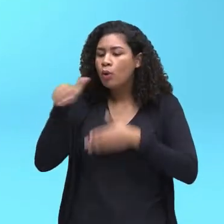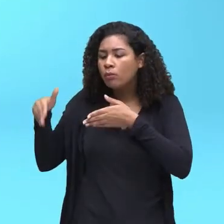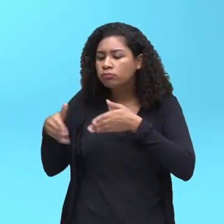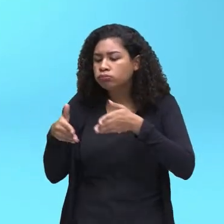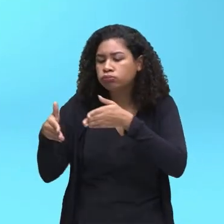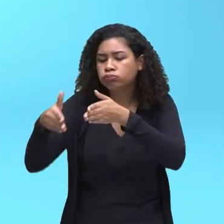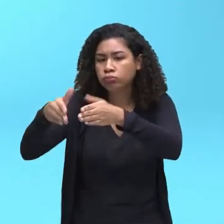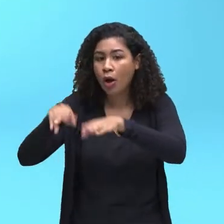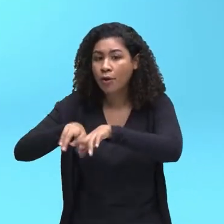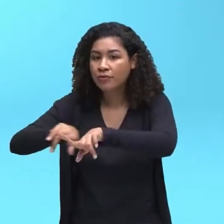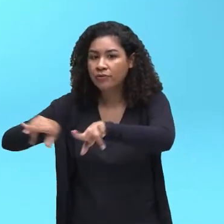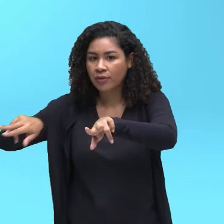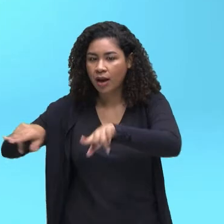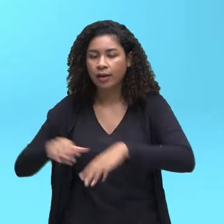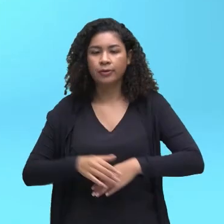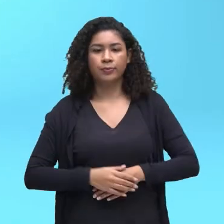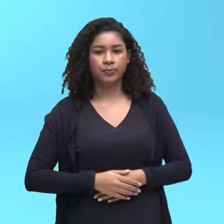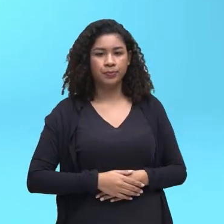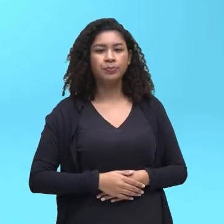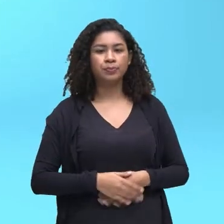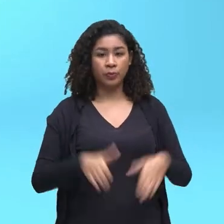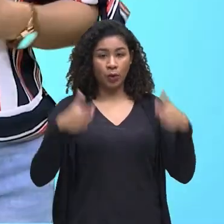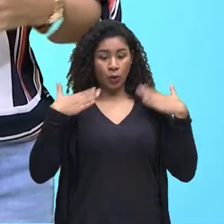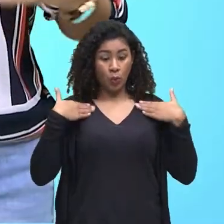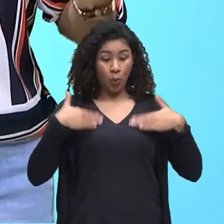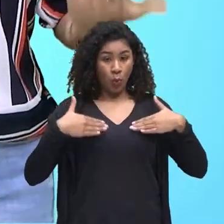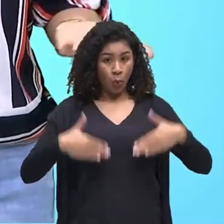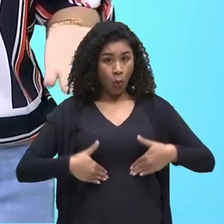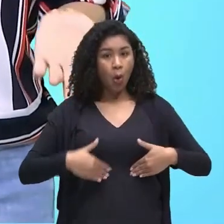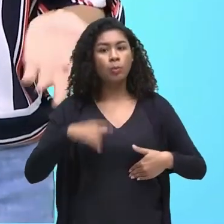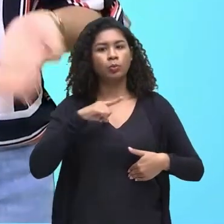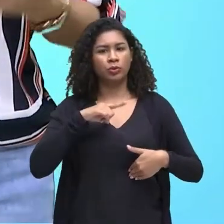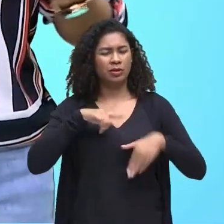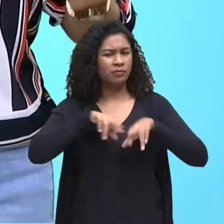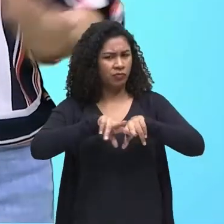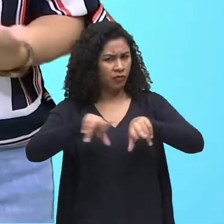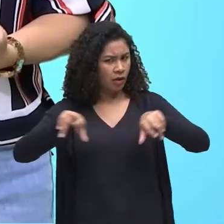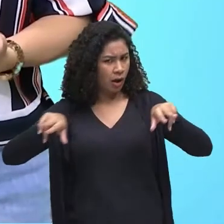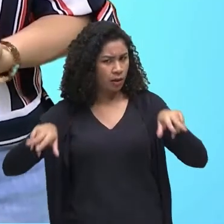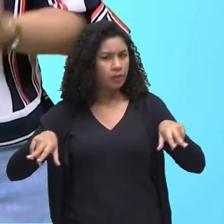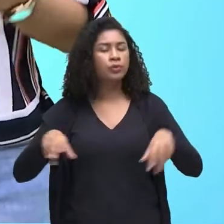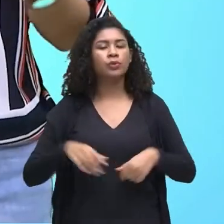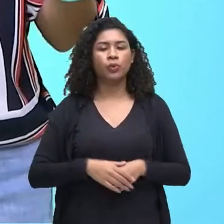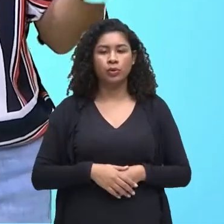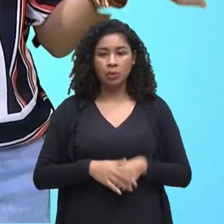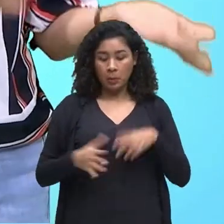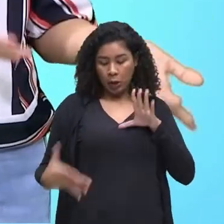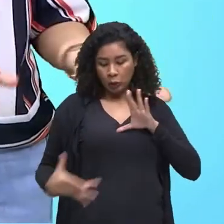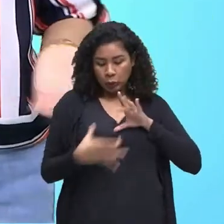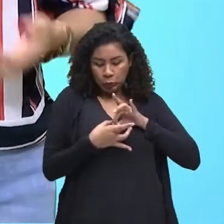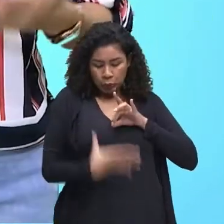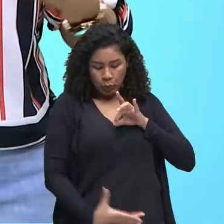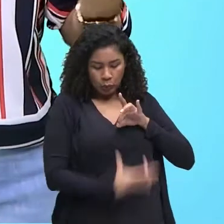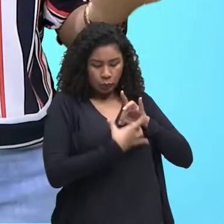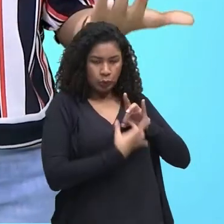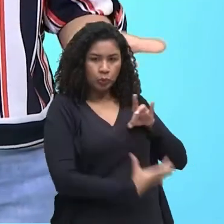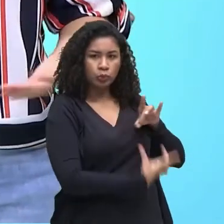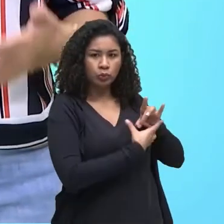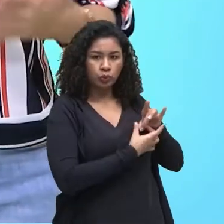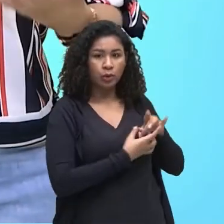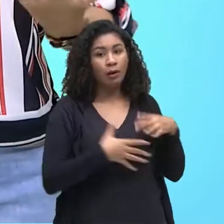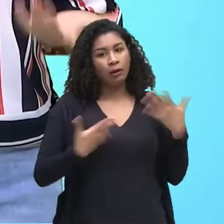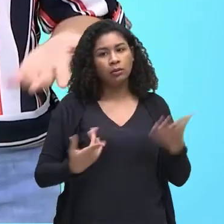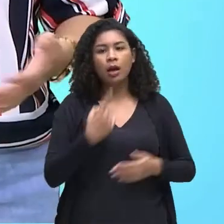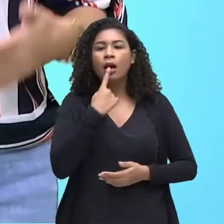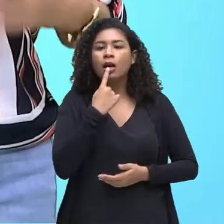está relacionado com outros sistemas do nosso corpo. Como eles estão integrados, o nosso sangue ele vai levar